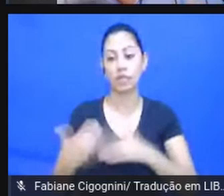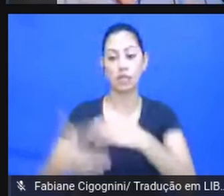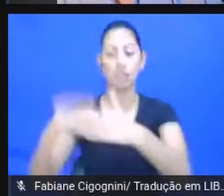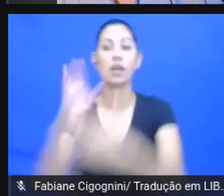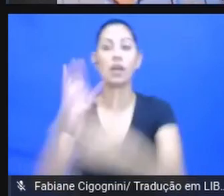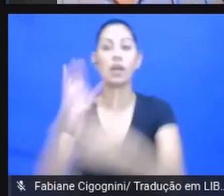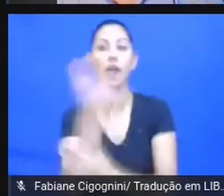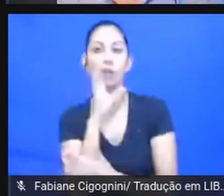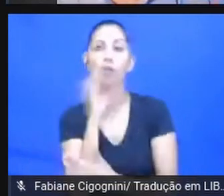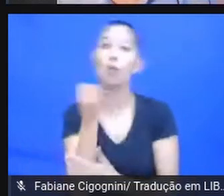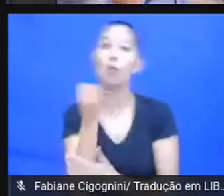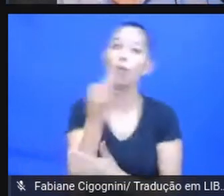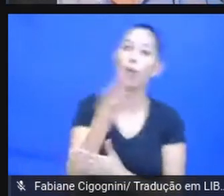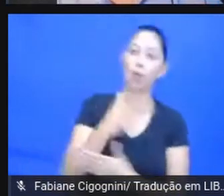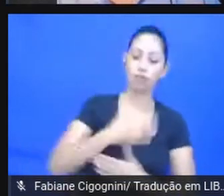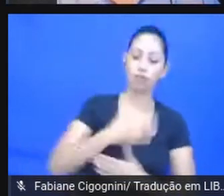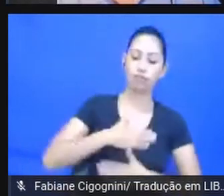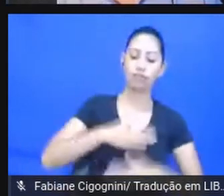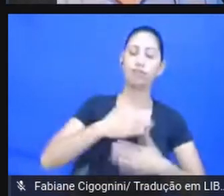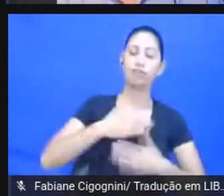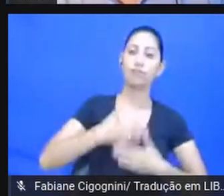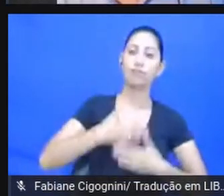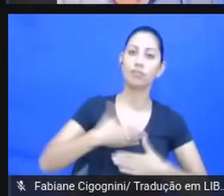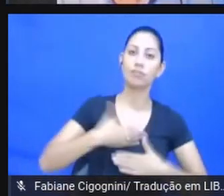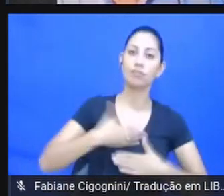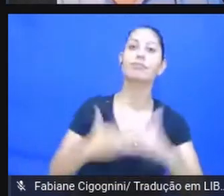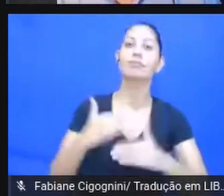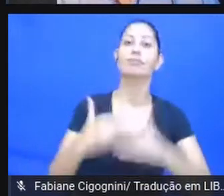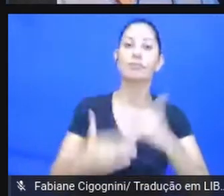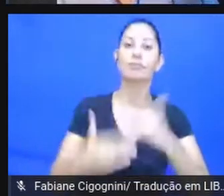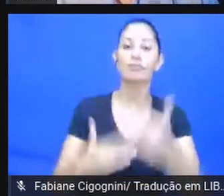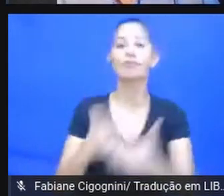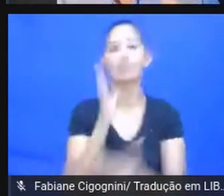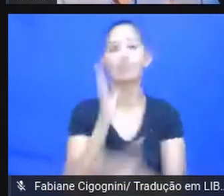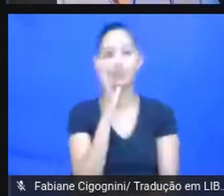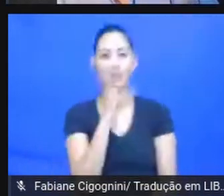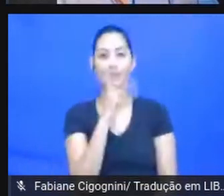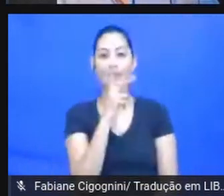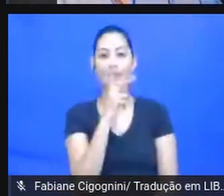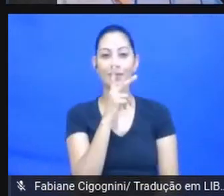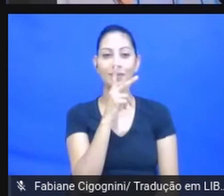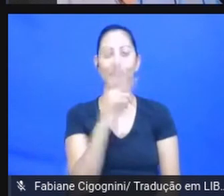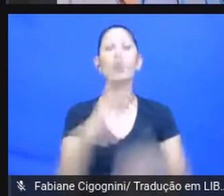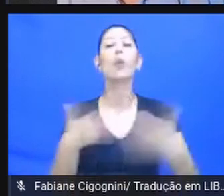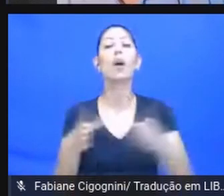Há grupos que sairão muito fortalecidos, aqueles que dominem